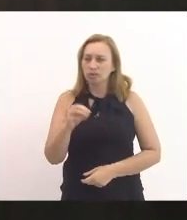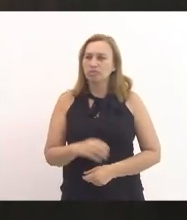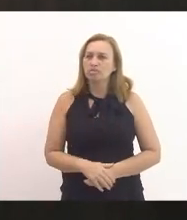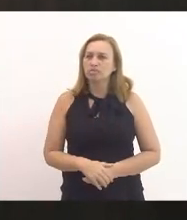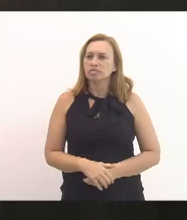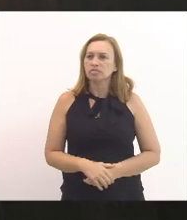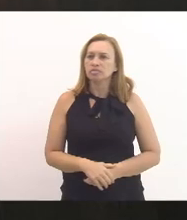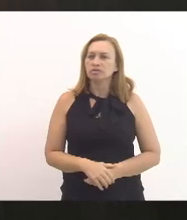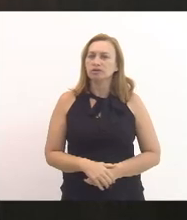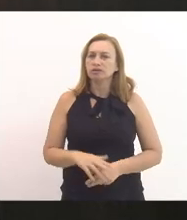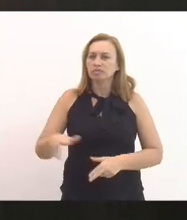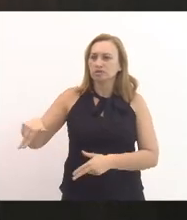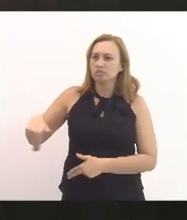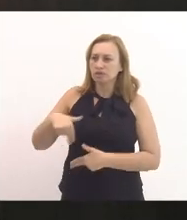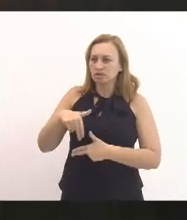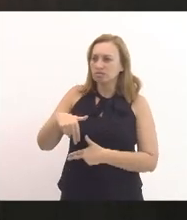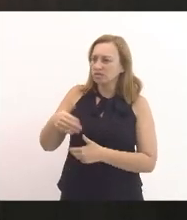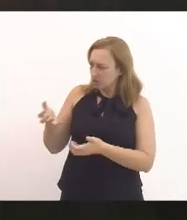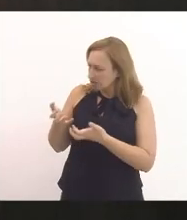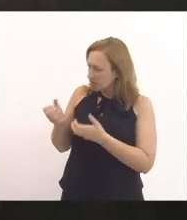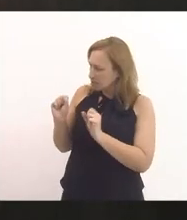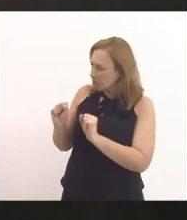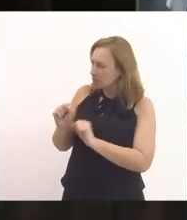palavras quiser fazer A Tribuna